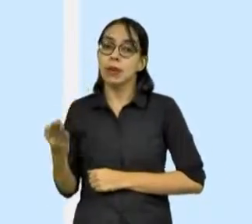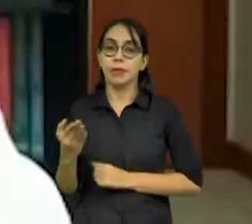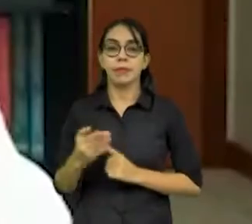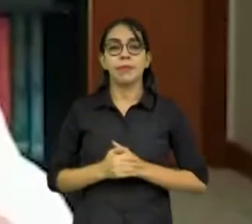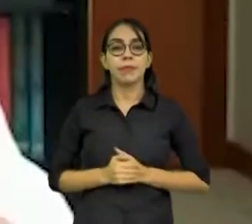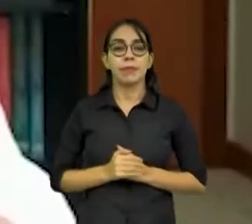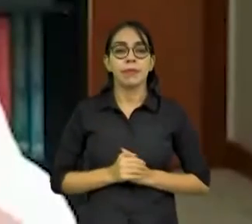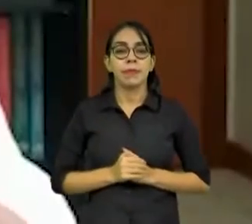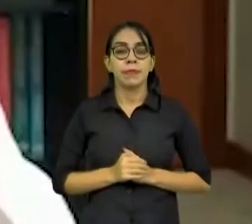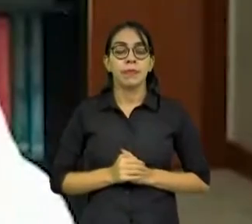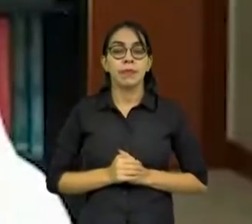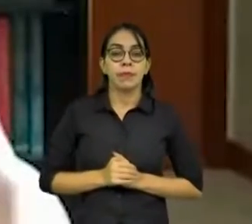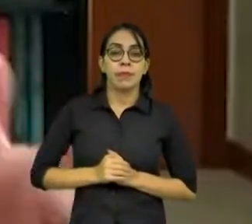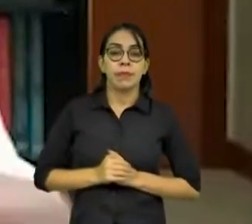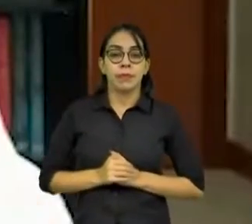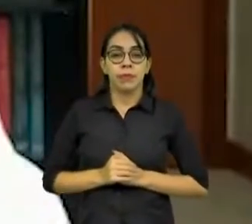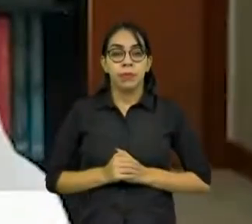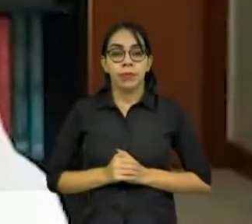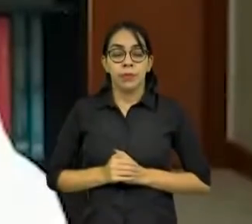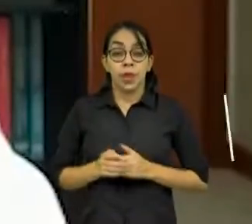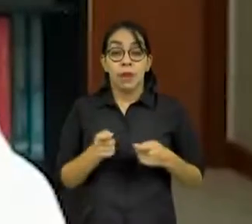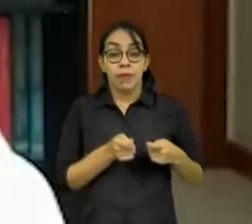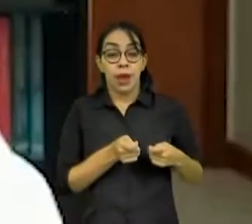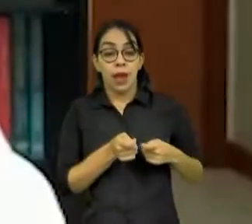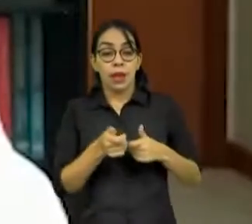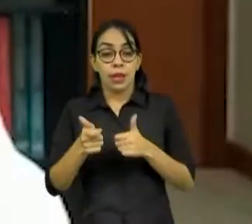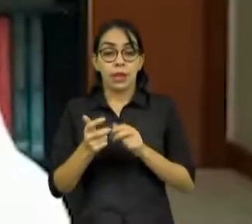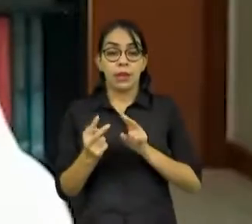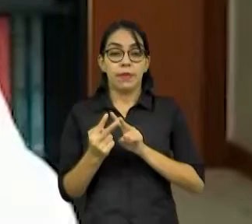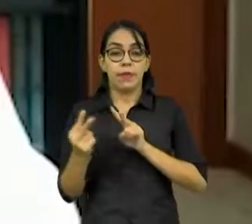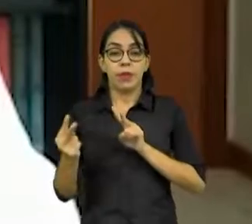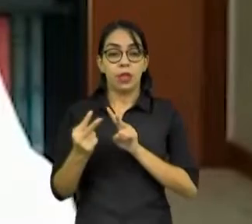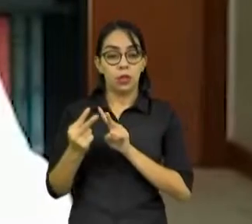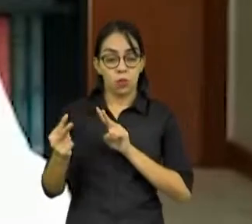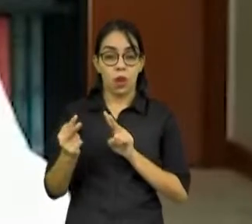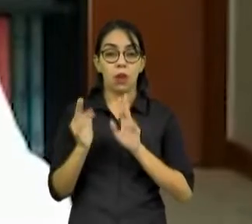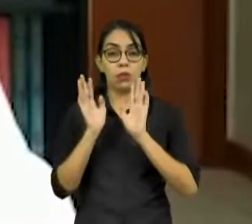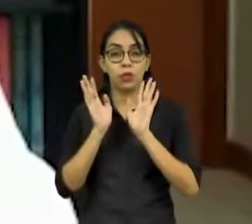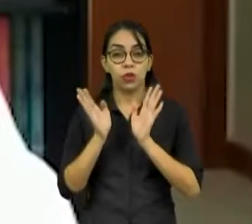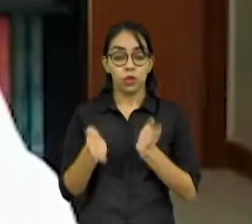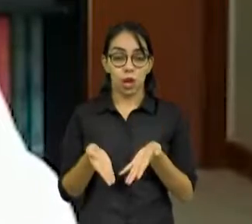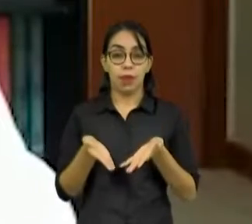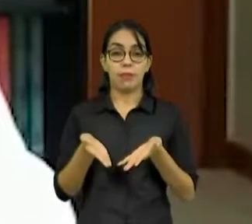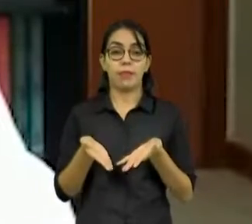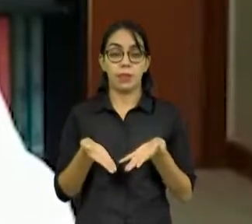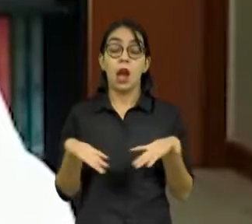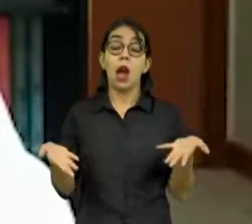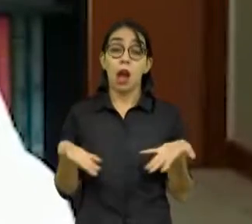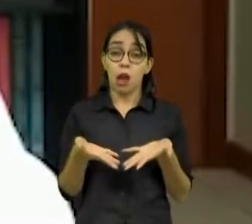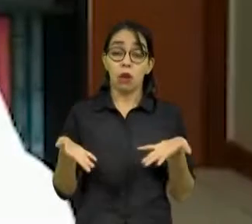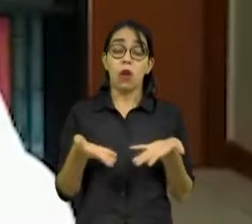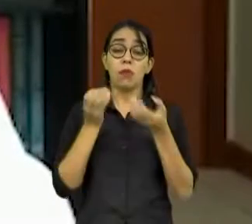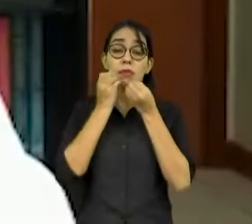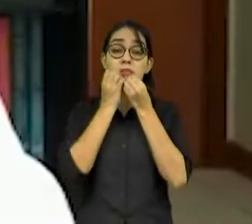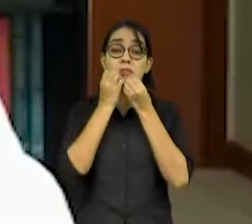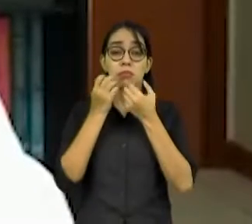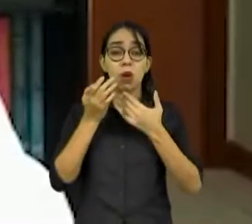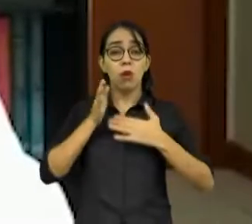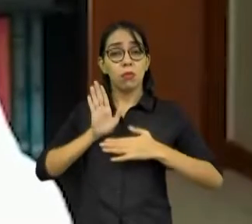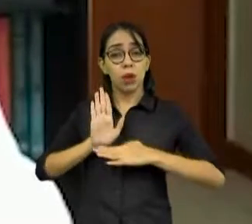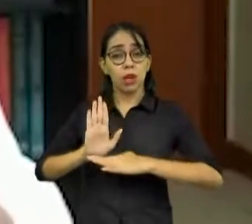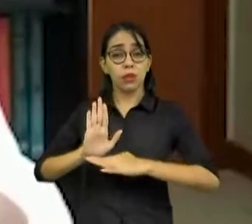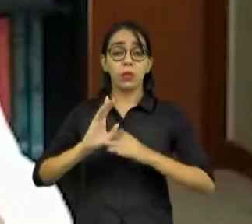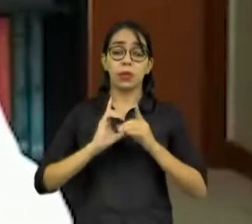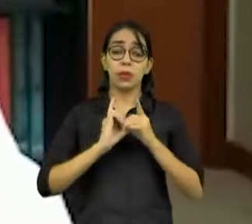A vaquinha virtual, ou chamada também crowdfunding, né? Ela é benéfica sim para a democracia, porque